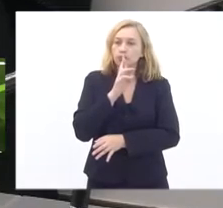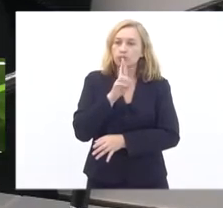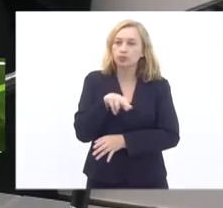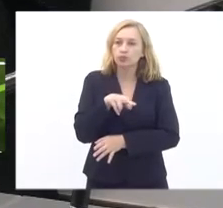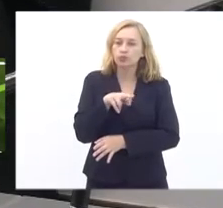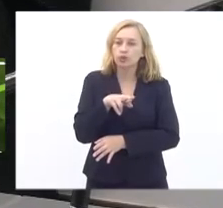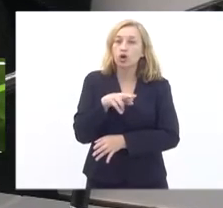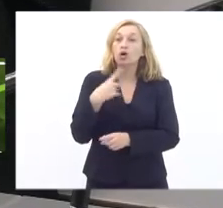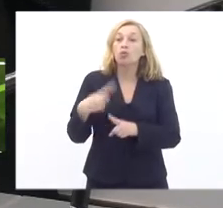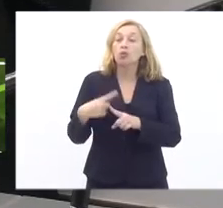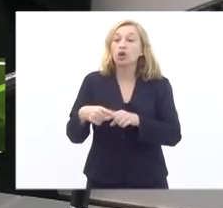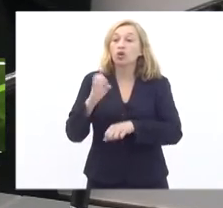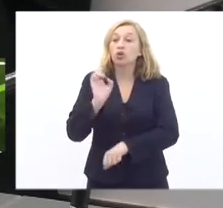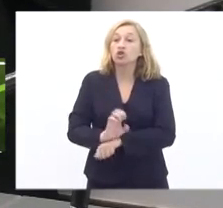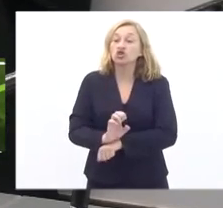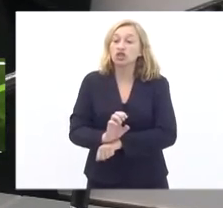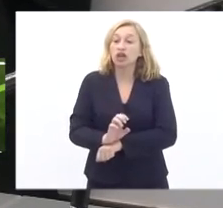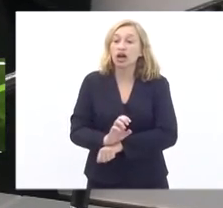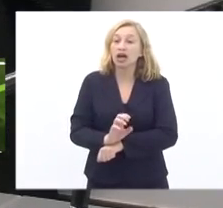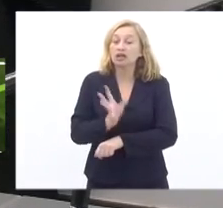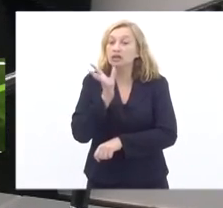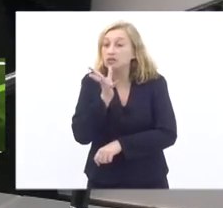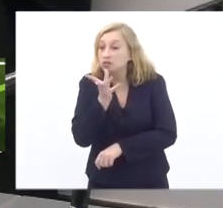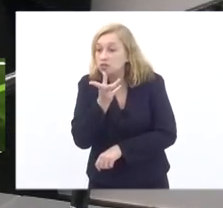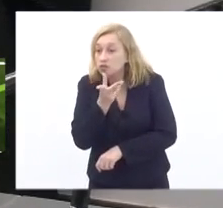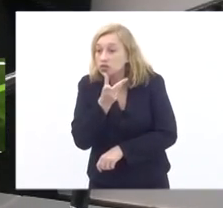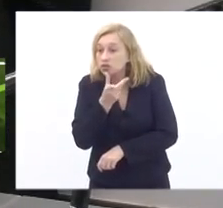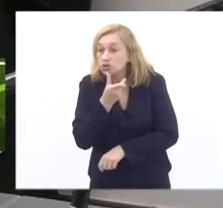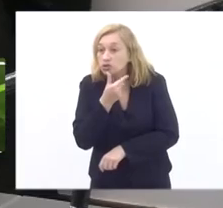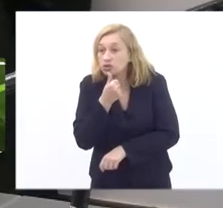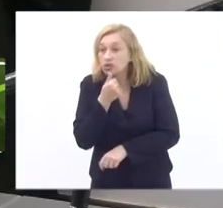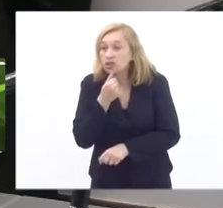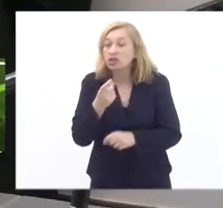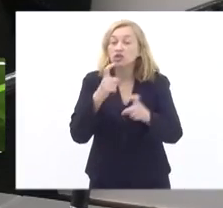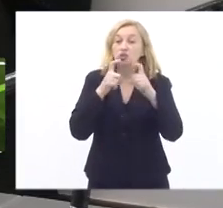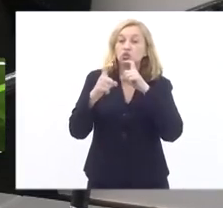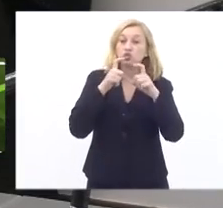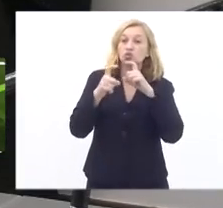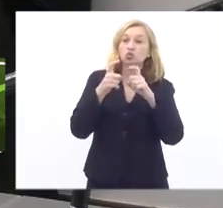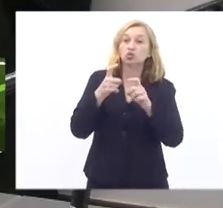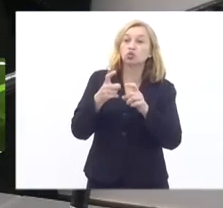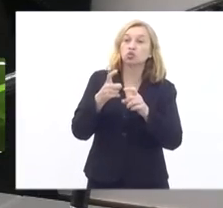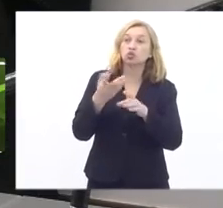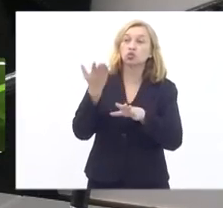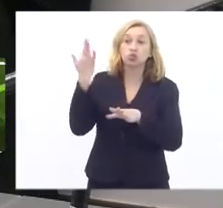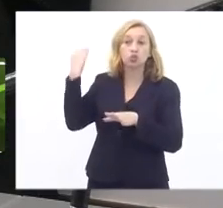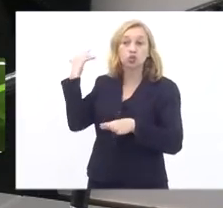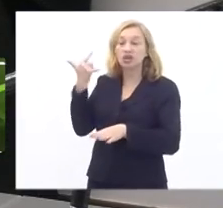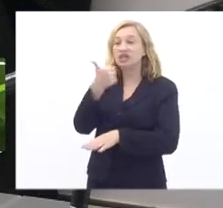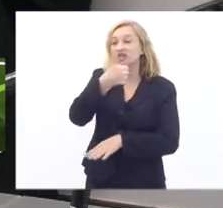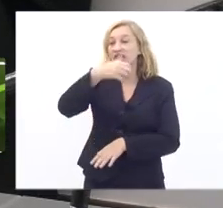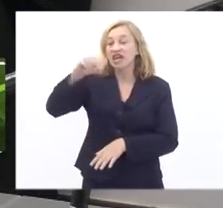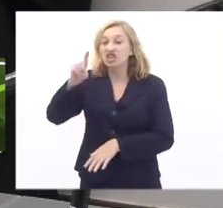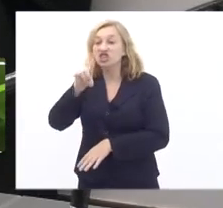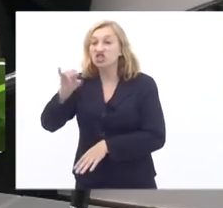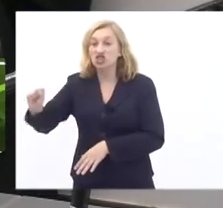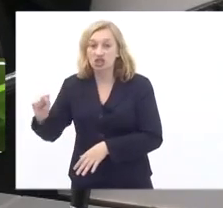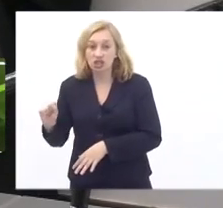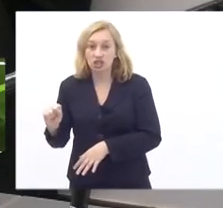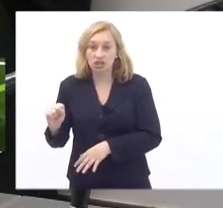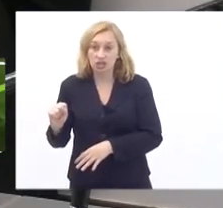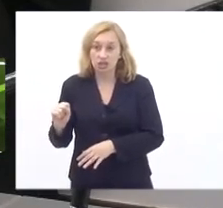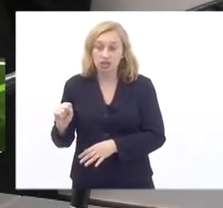que o Estado está em mora? Porque essa discussão já está tardia. Tinha que ser 100 dias úteis. 100 dias